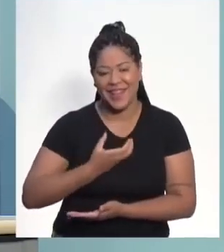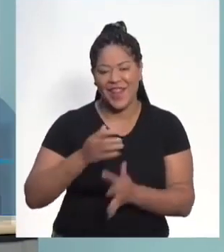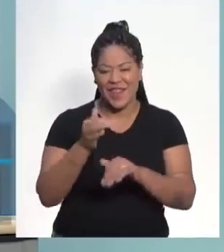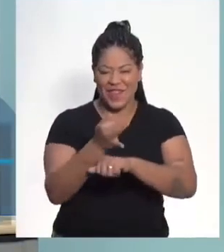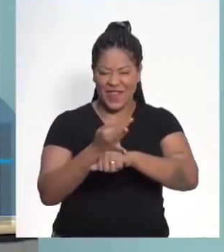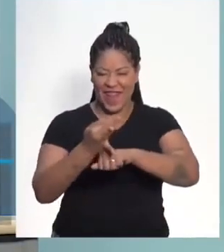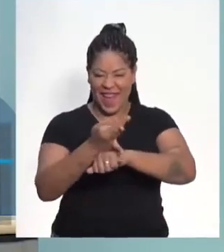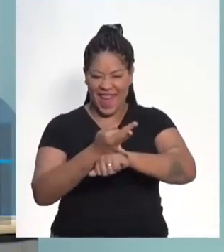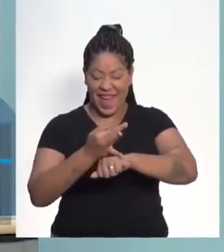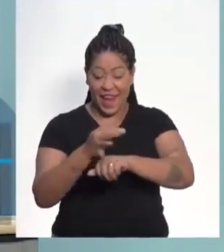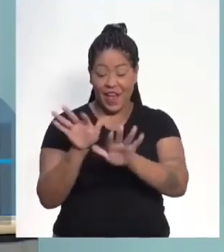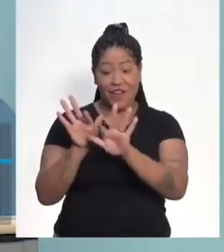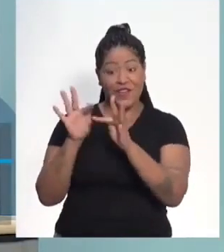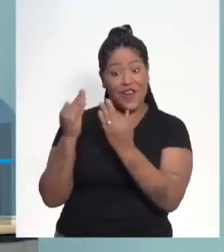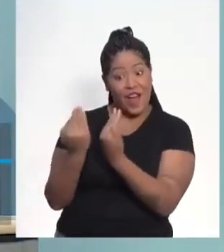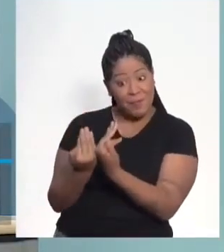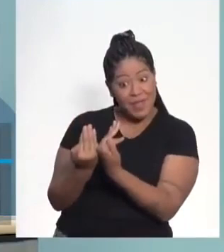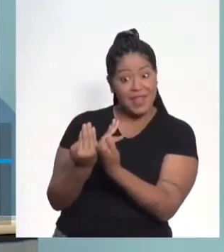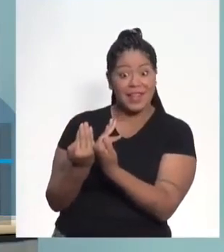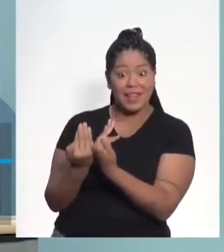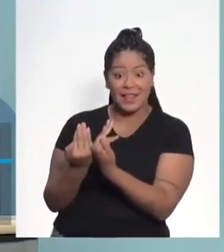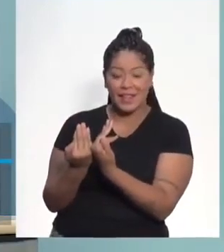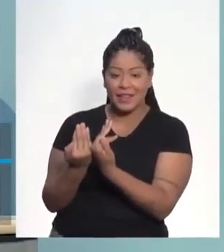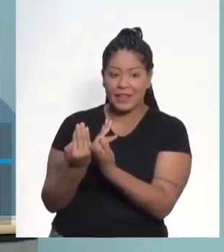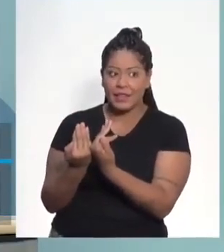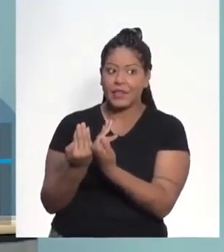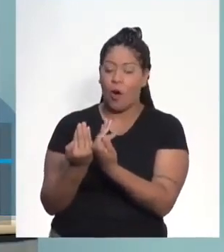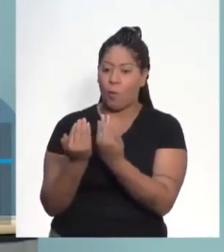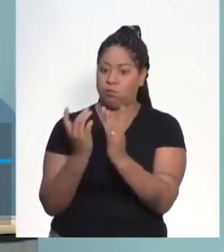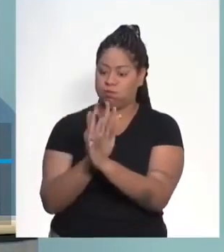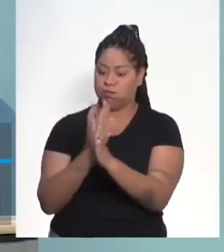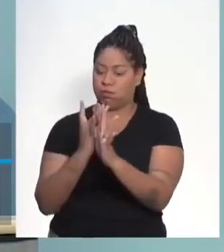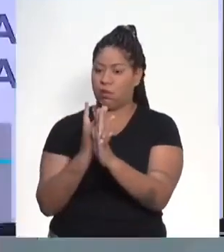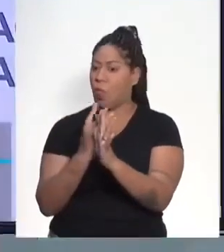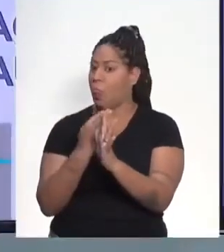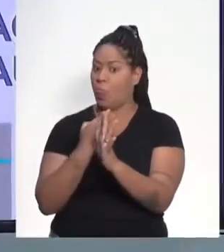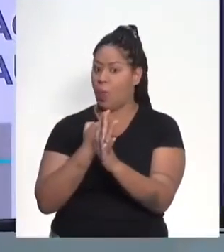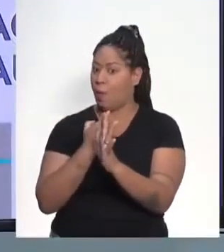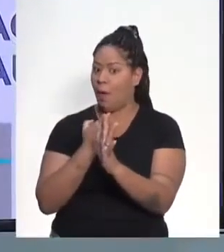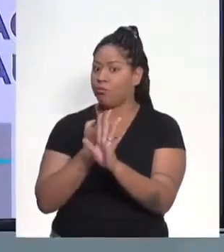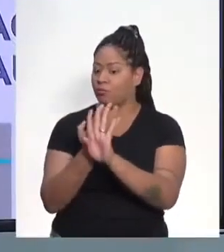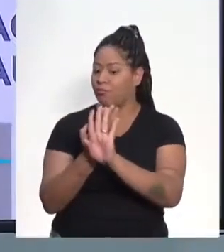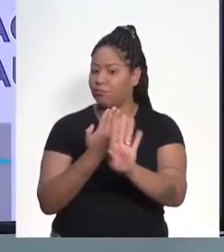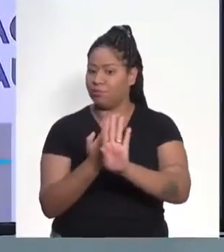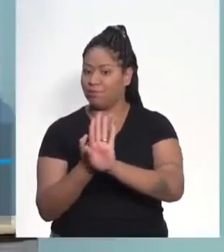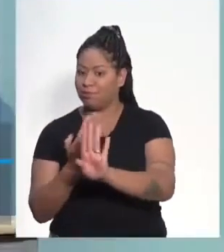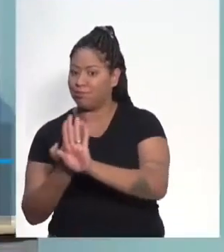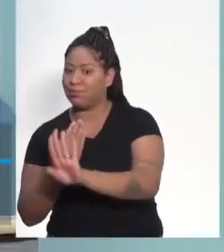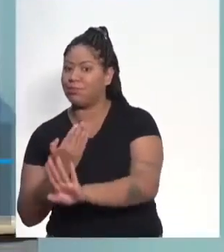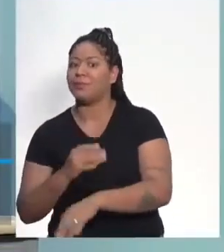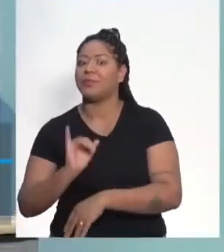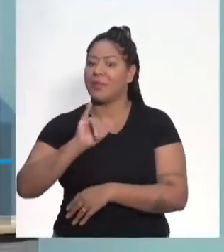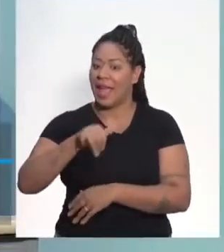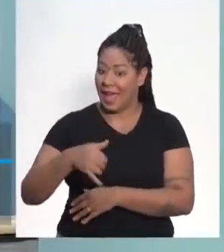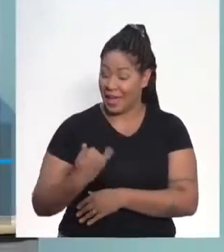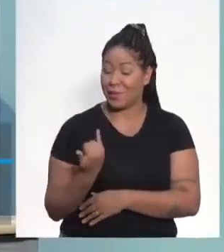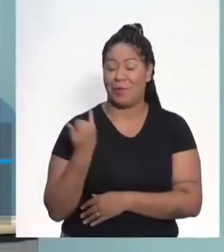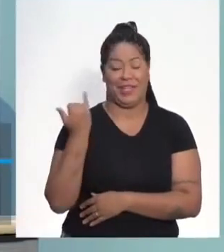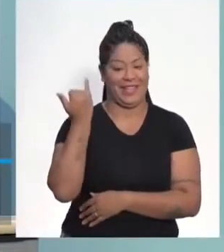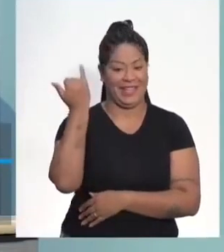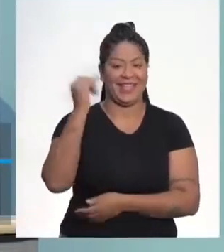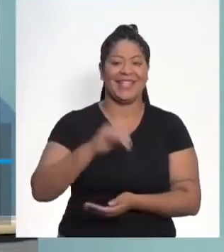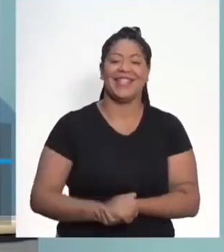férias, família, mas família sem aglomeração, que ainda é muito importante